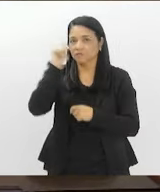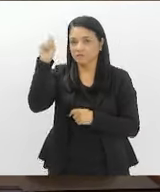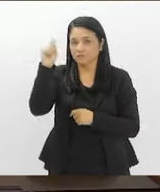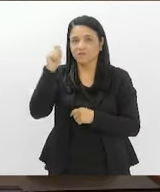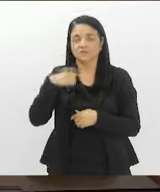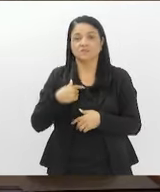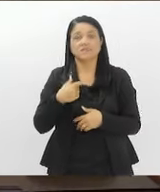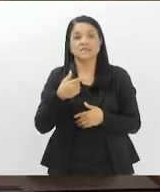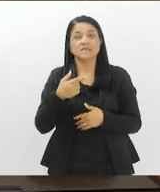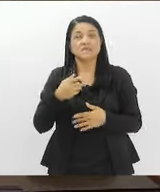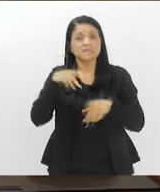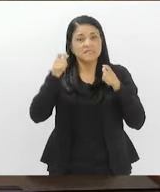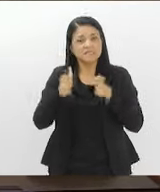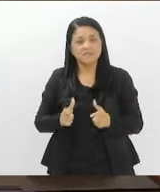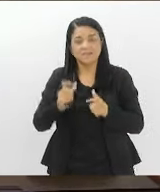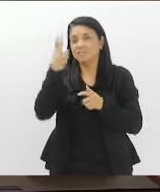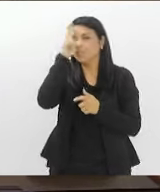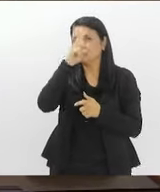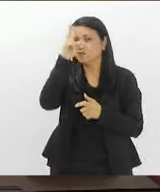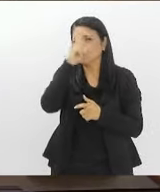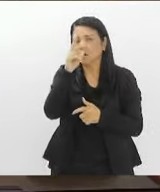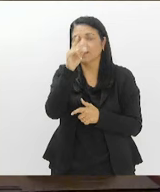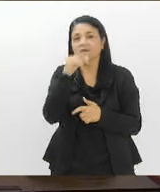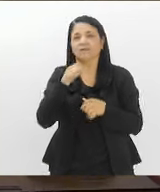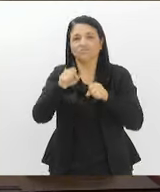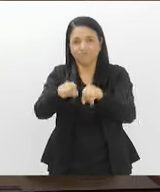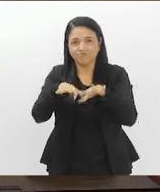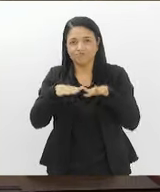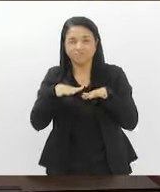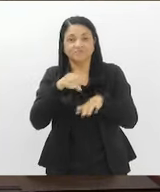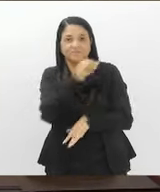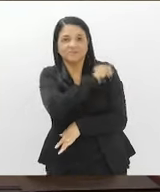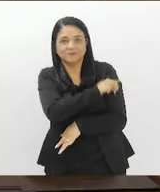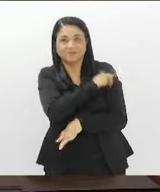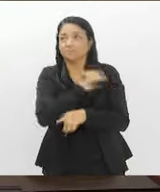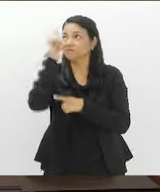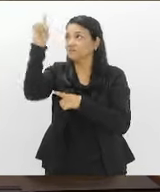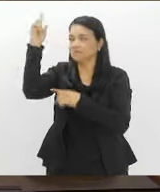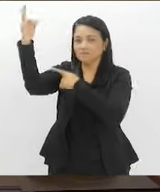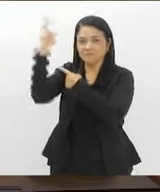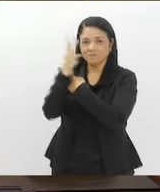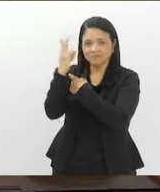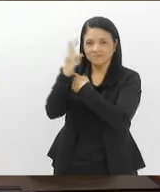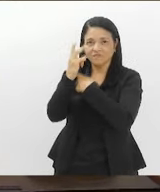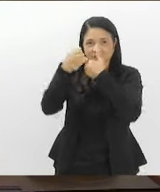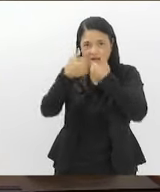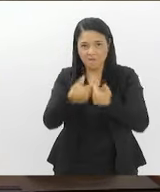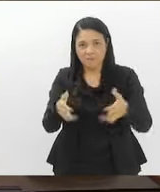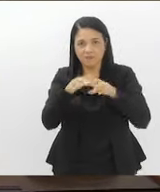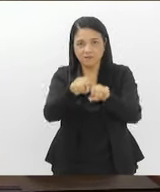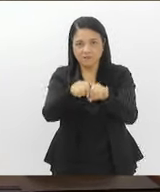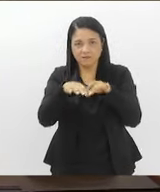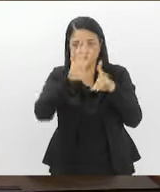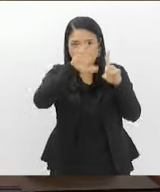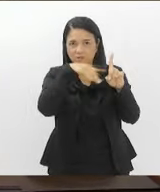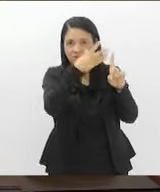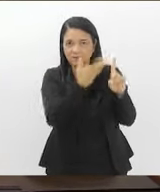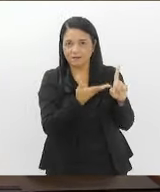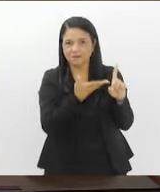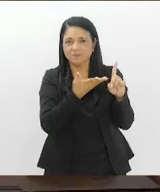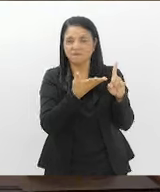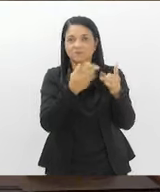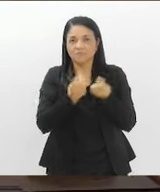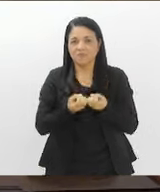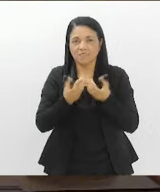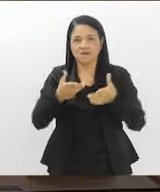sede histórica do Parlamento Fluminense. Sob a proteção de Deus, declaro aberta esta sessão solene de entrega